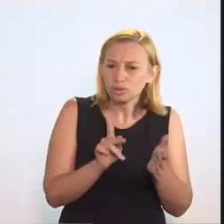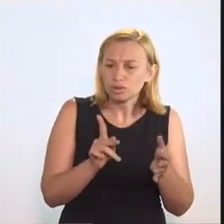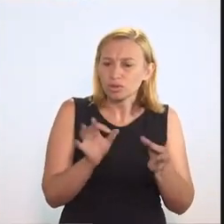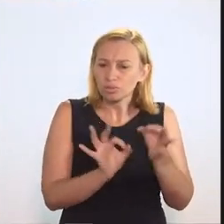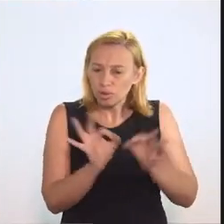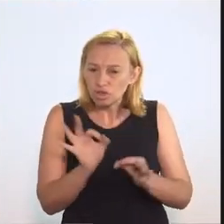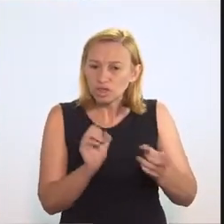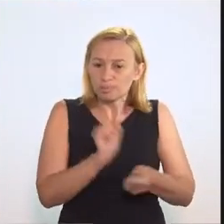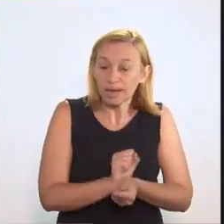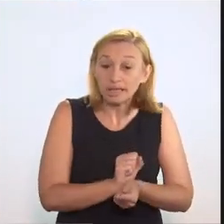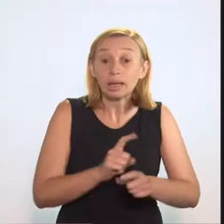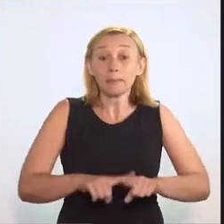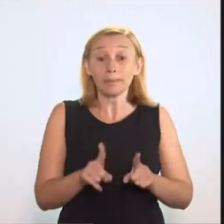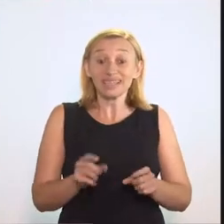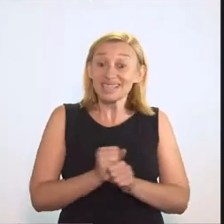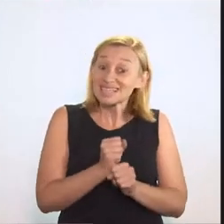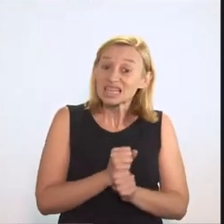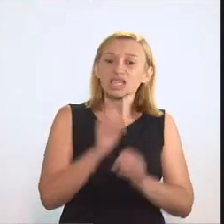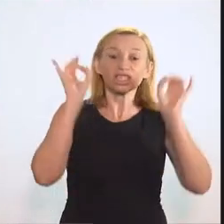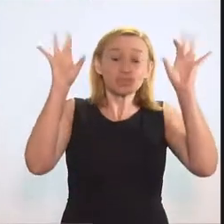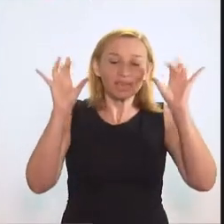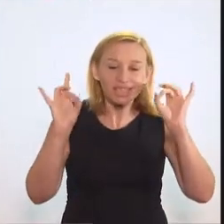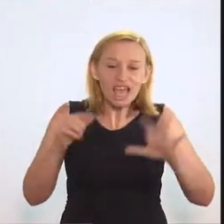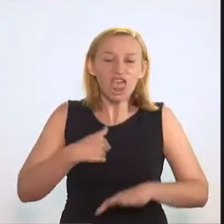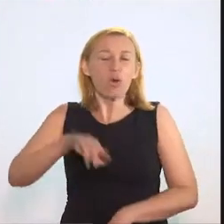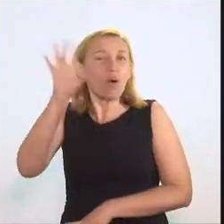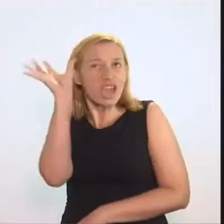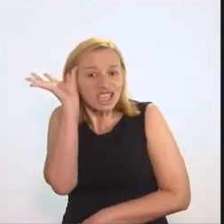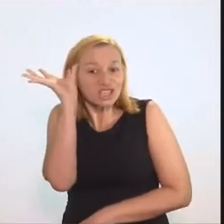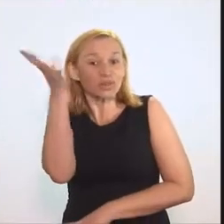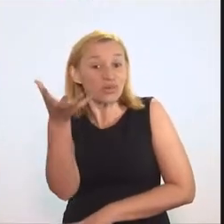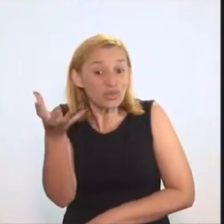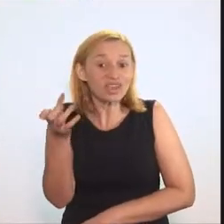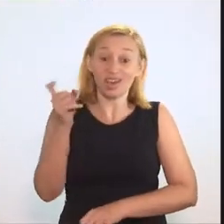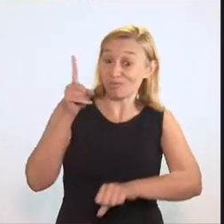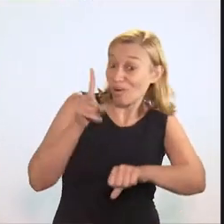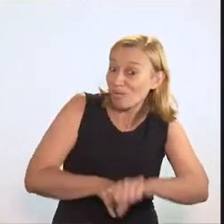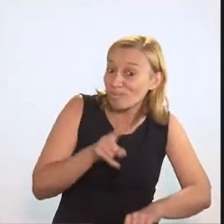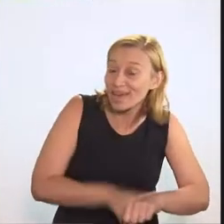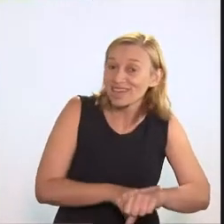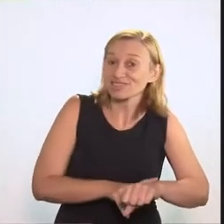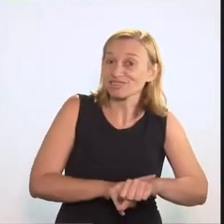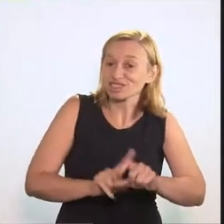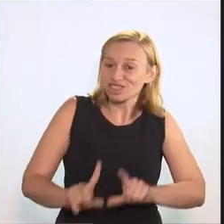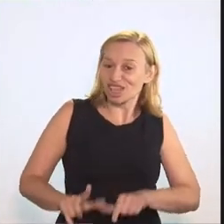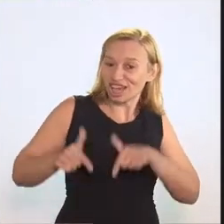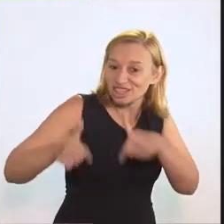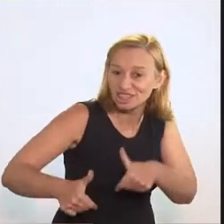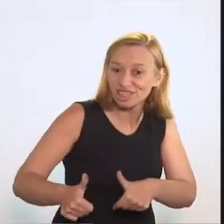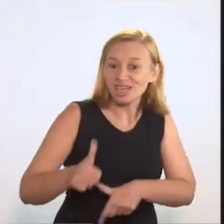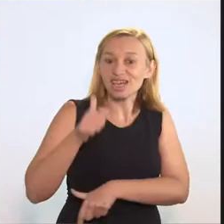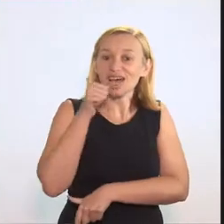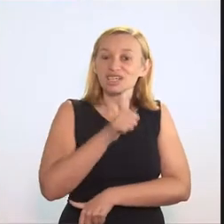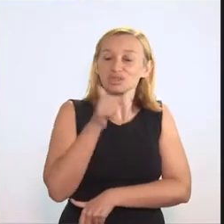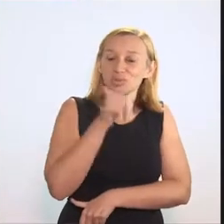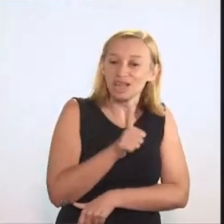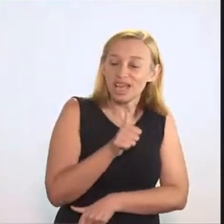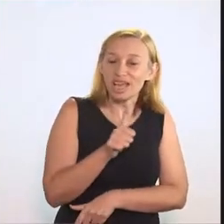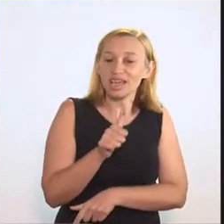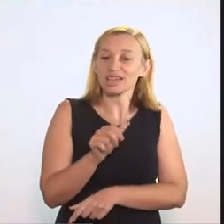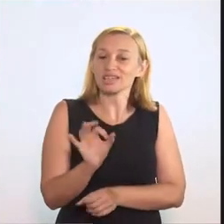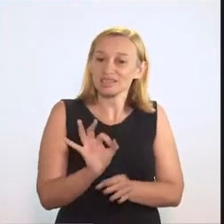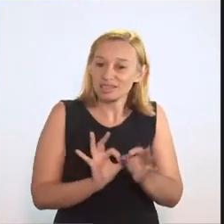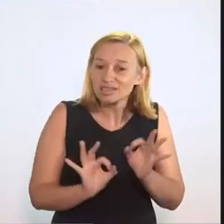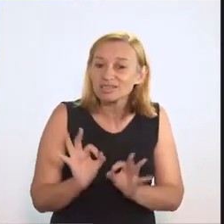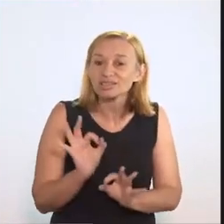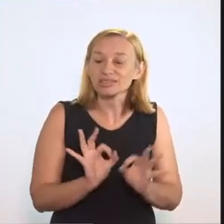engavetados, mas nesse ano, em especial, eu resolvi que era a hora de colocar as mulheres